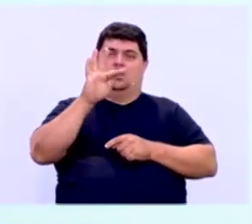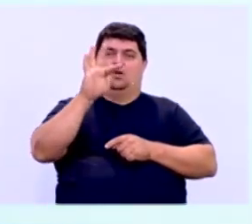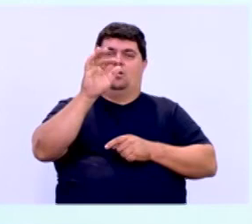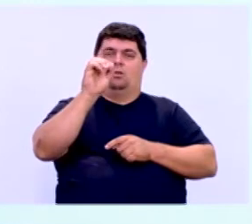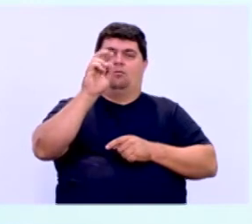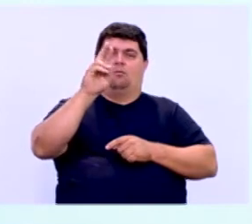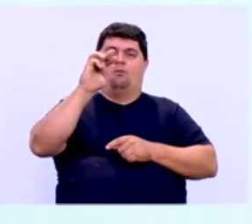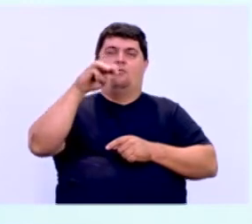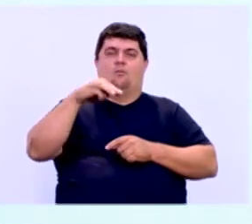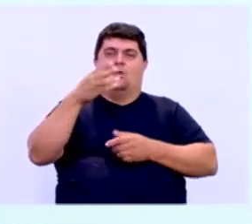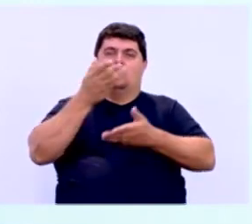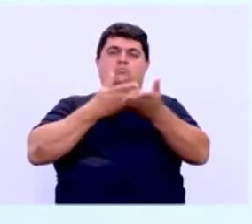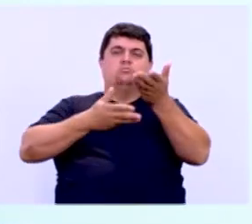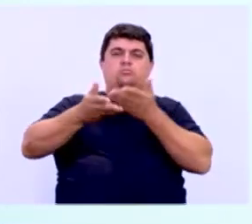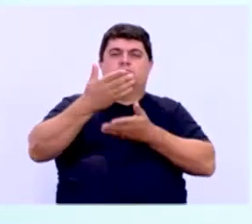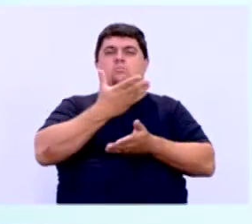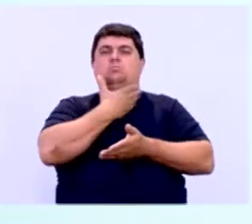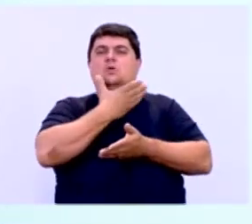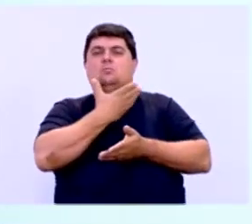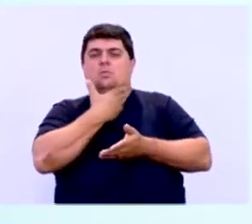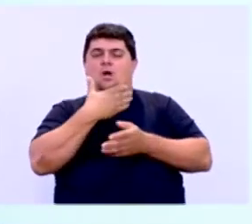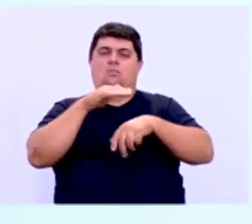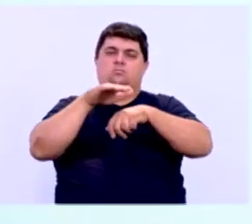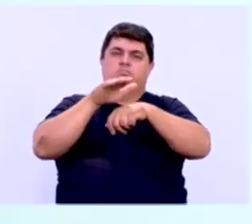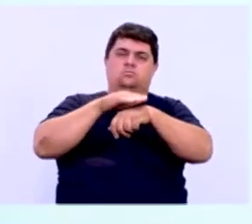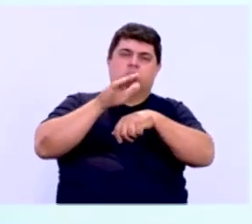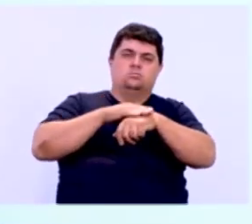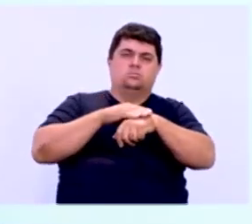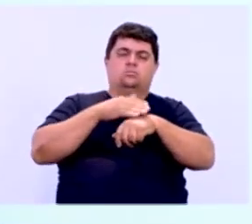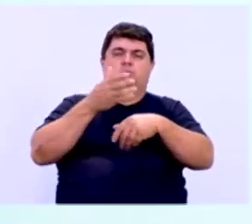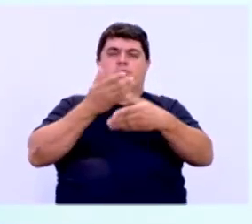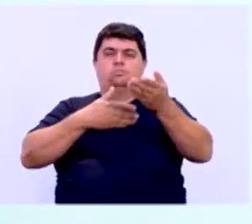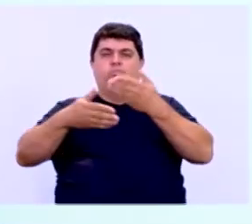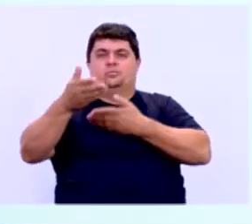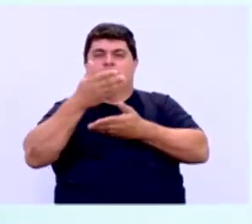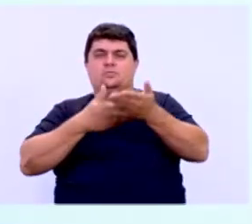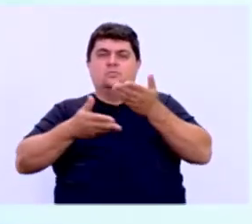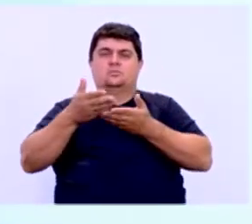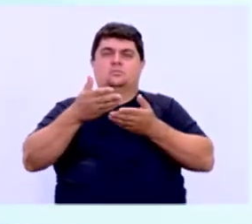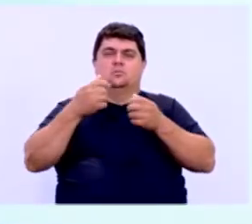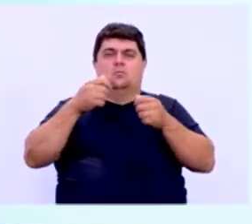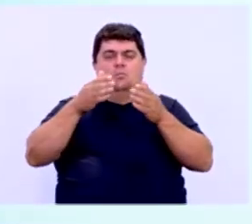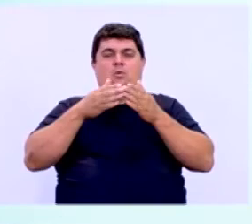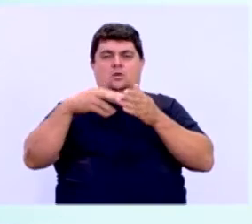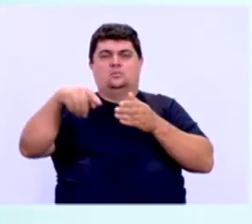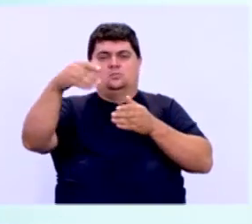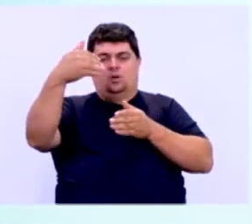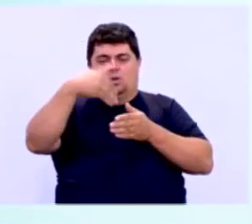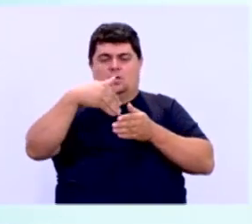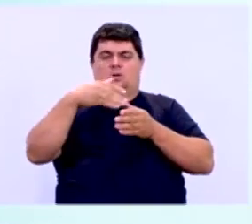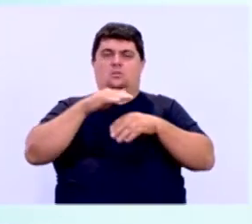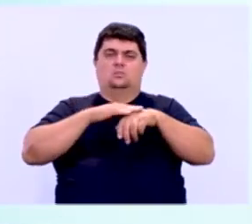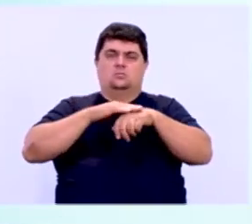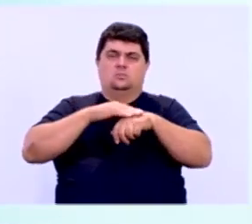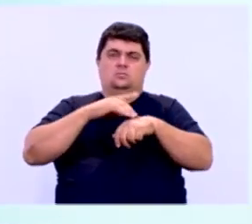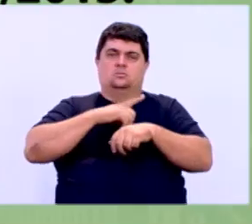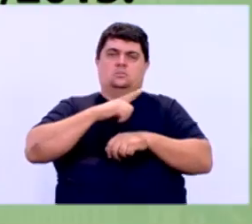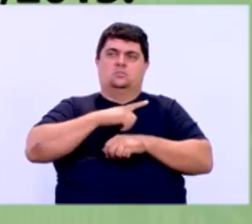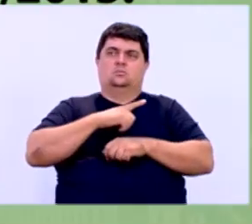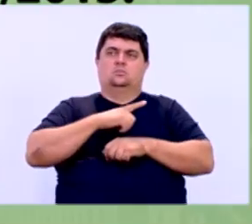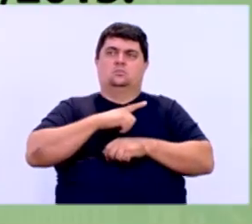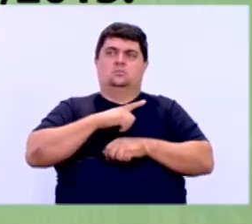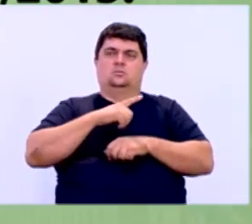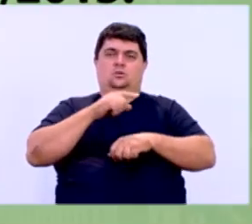está aberto para debate, para discussão, né? Peço que vocês interajam, né, acerca desse fórum, né? Nós temos aí